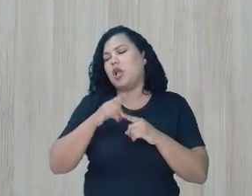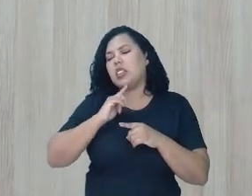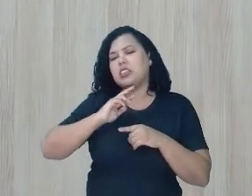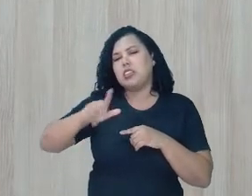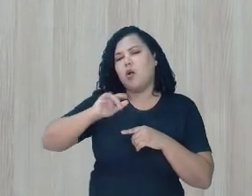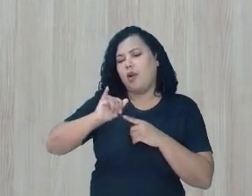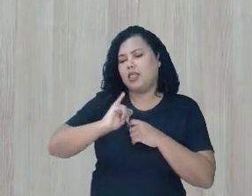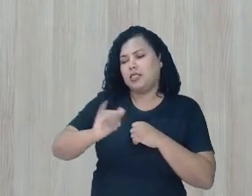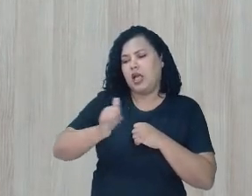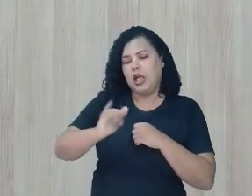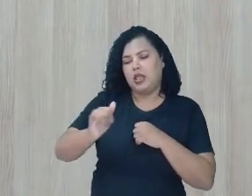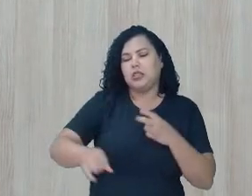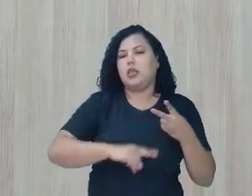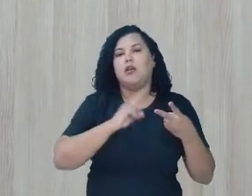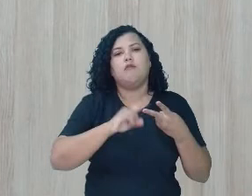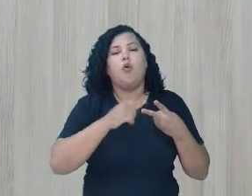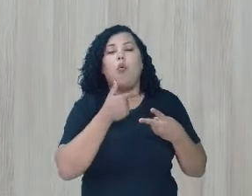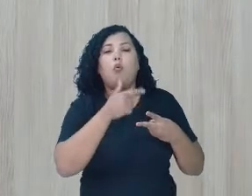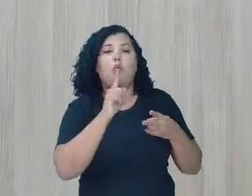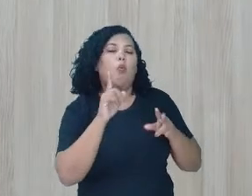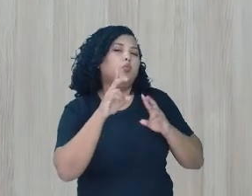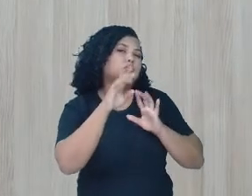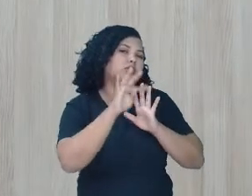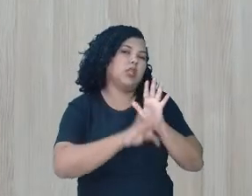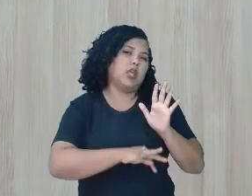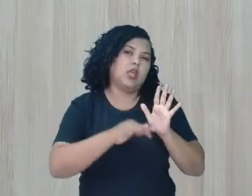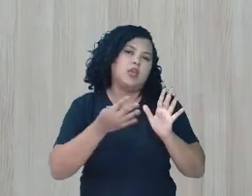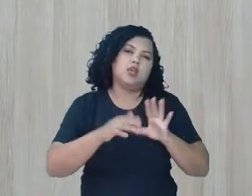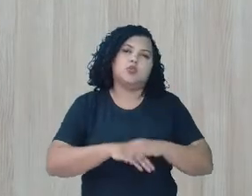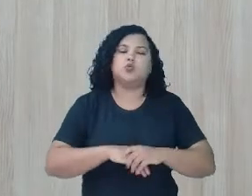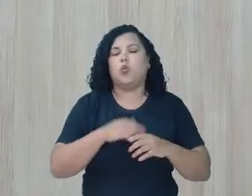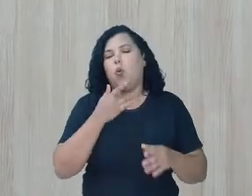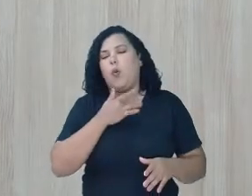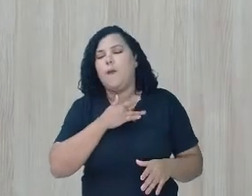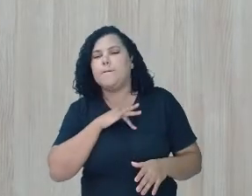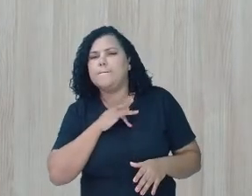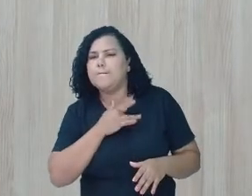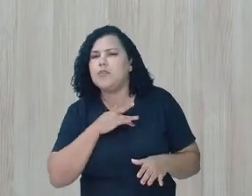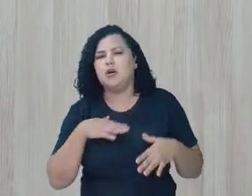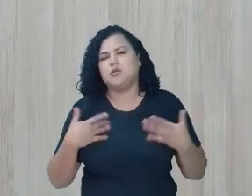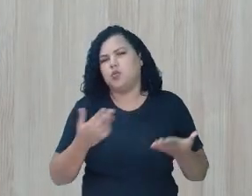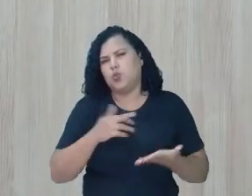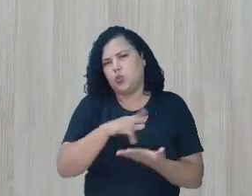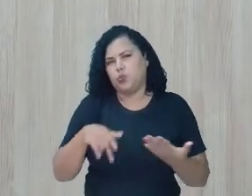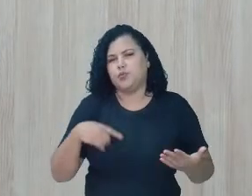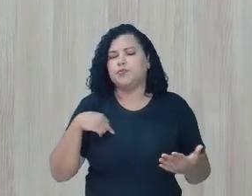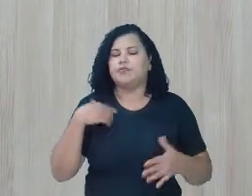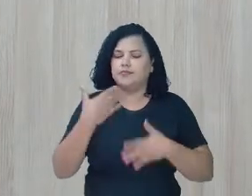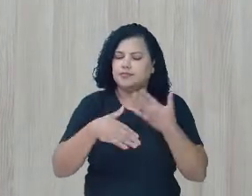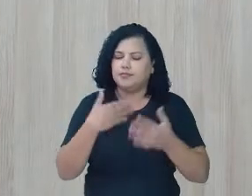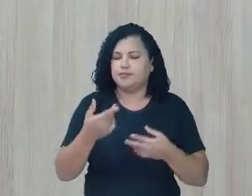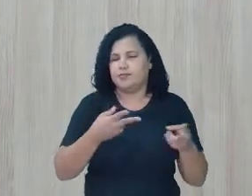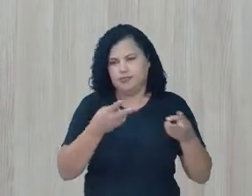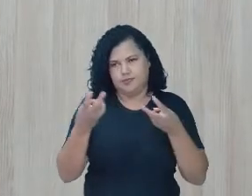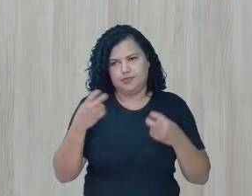que ela não é um outro texto, não é um romance, não é uma outra coisa. A gente vai vendo isso ao longo da aula, tá